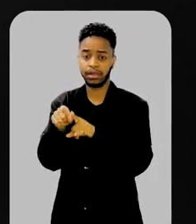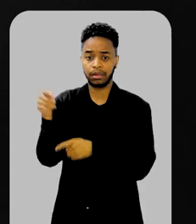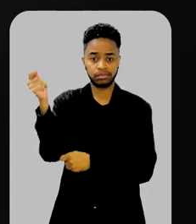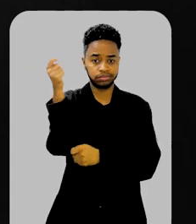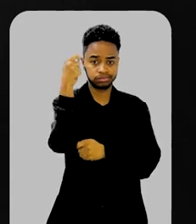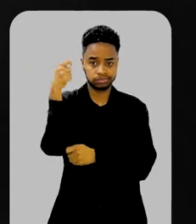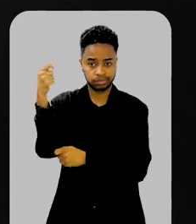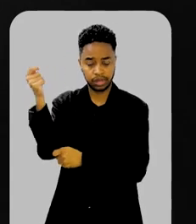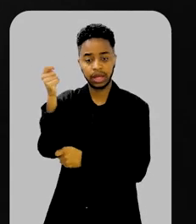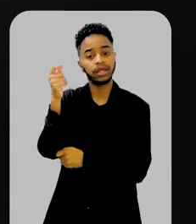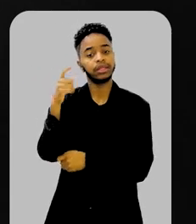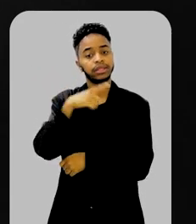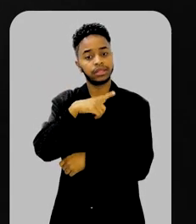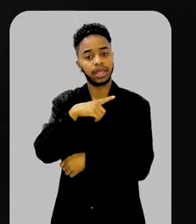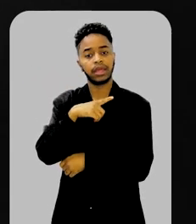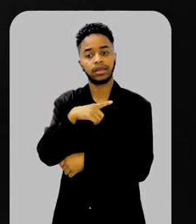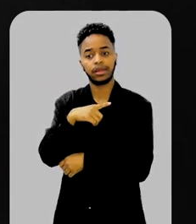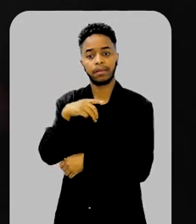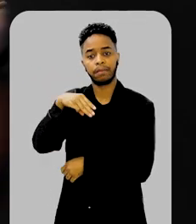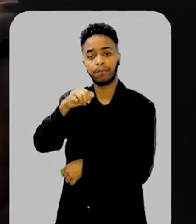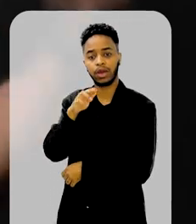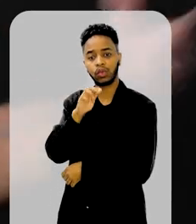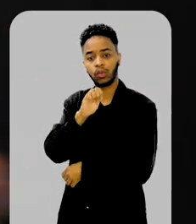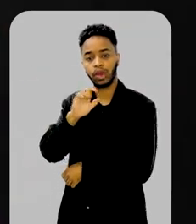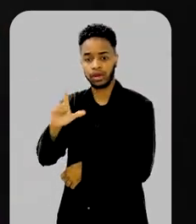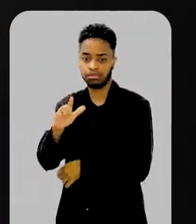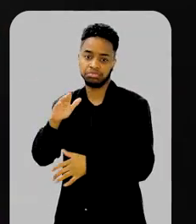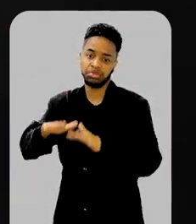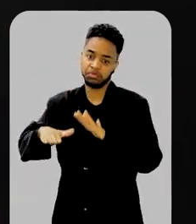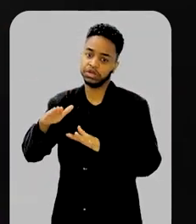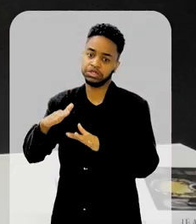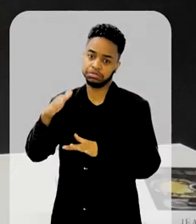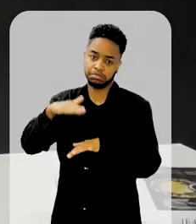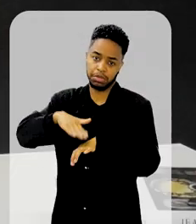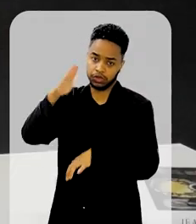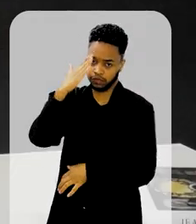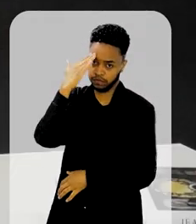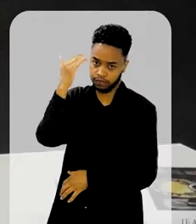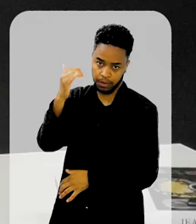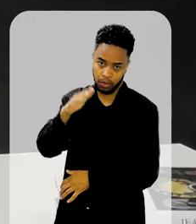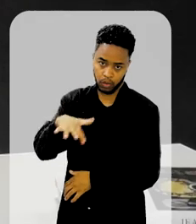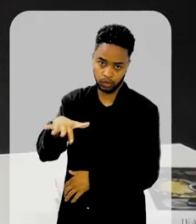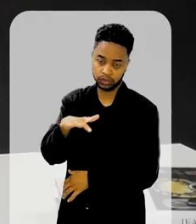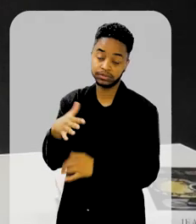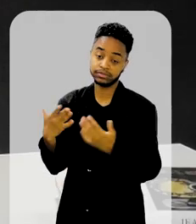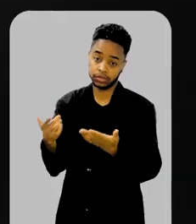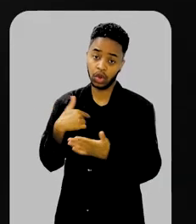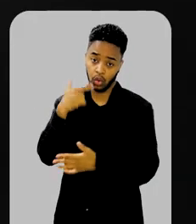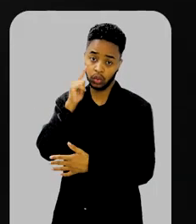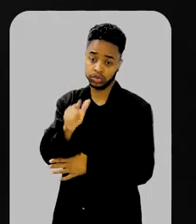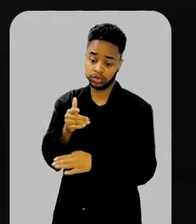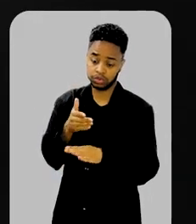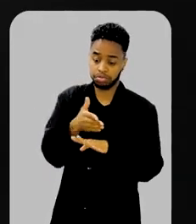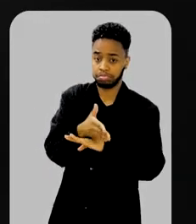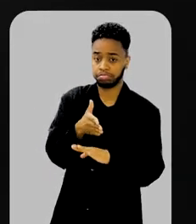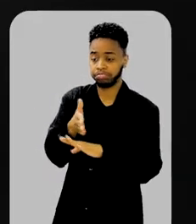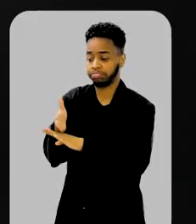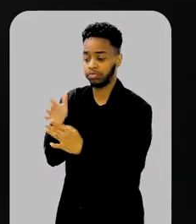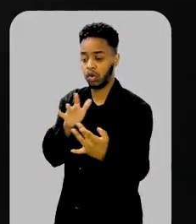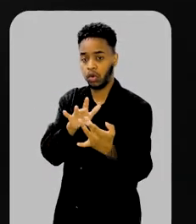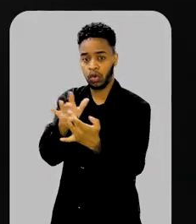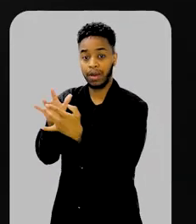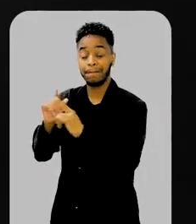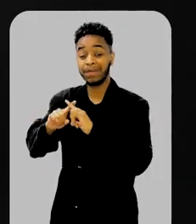sala de porta bandeiras eh Grande Mestre Manuel Dionísio Aí talvez seja a figura mais eh de vulto em relação a isso eu consigo